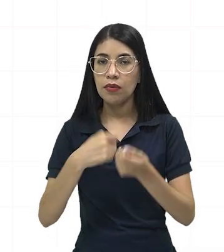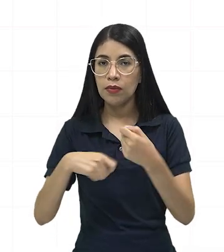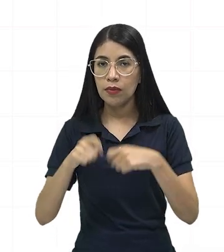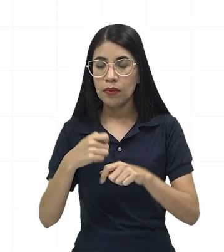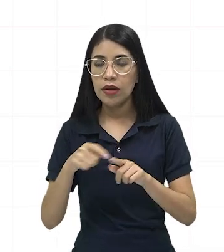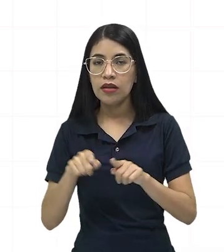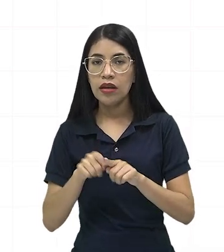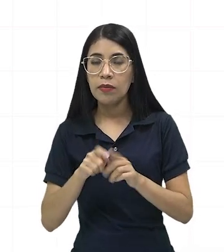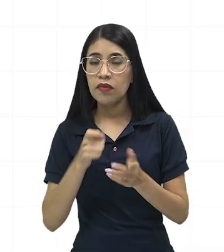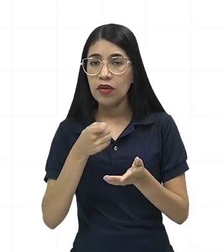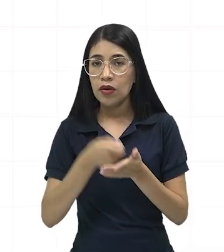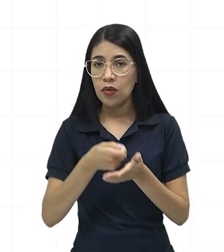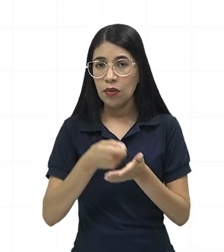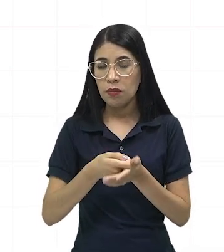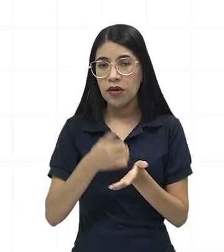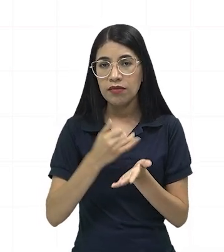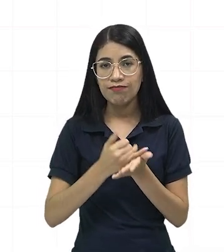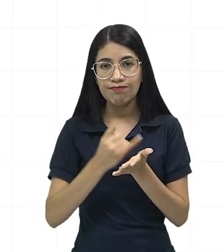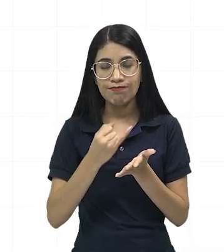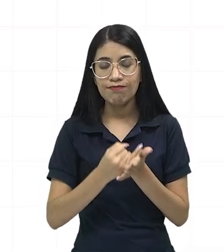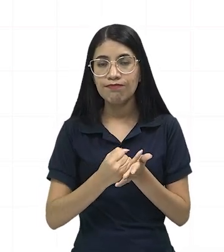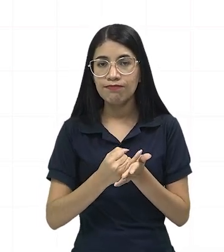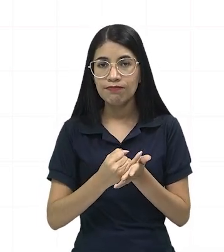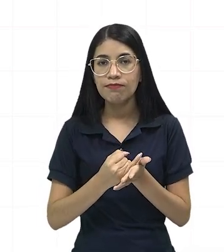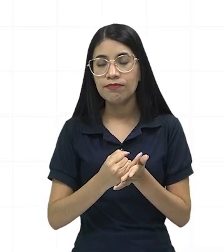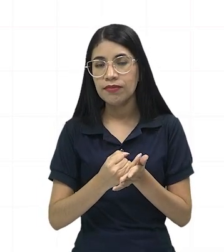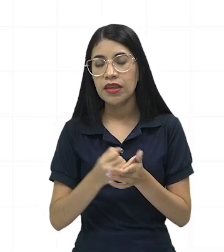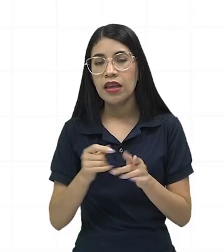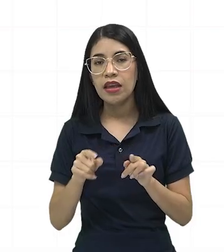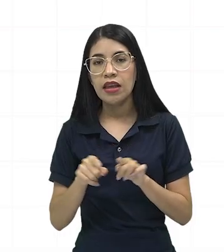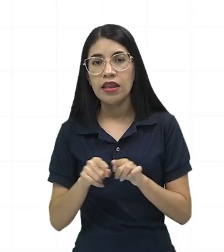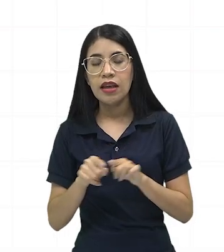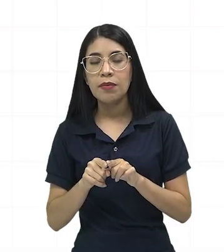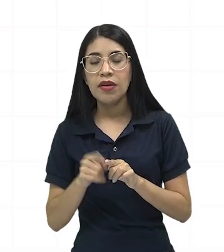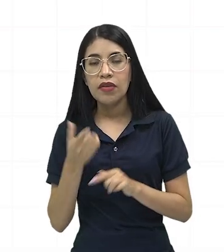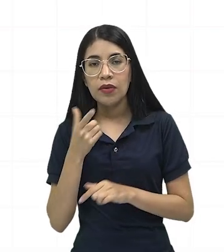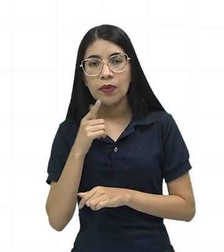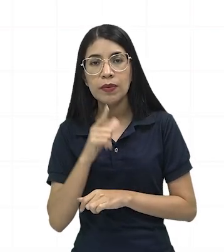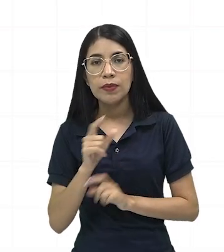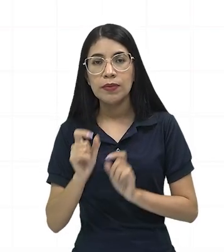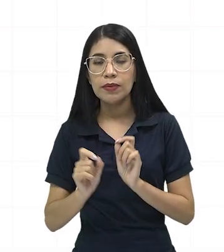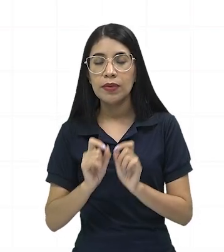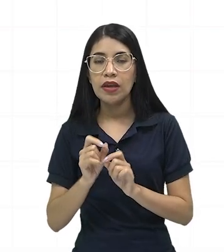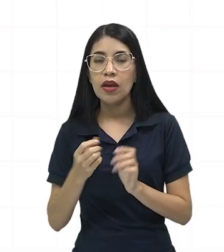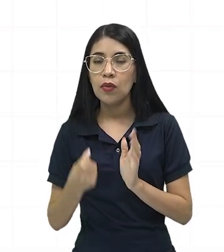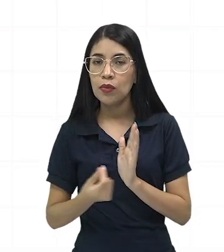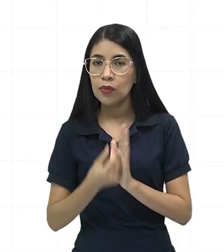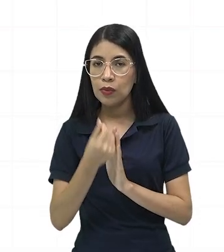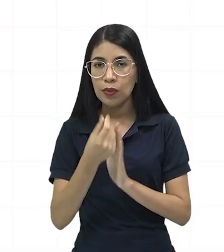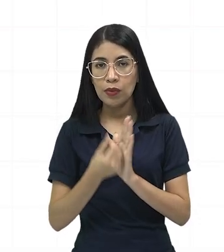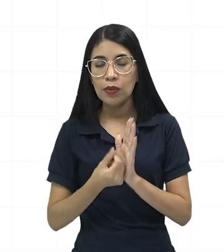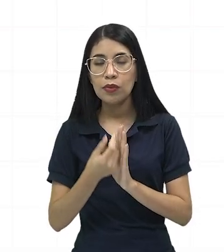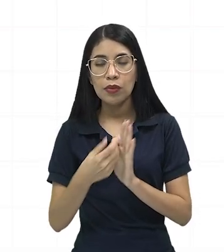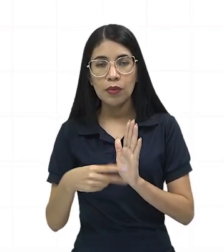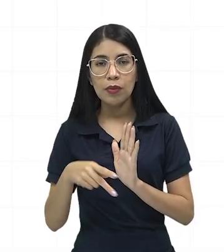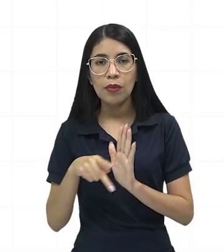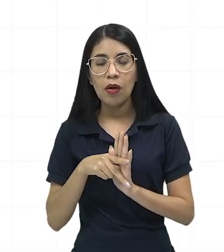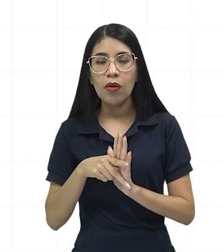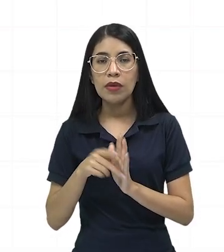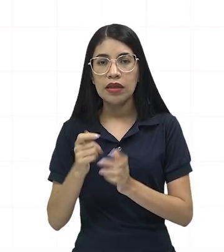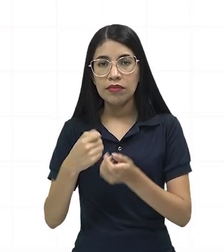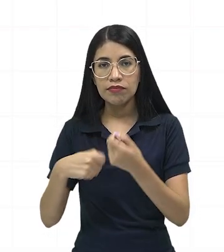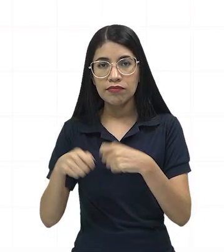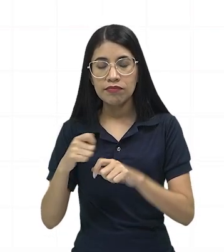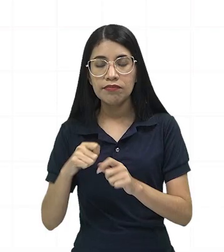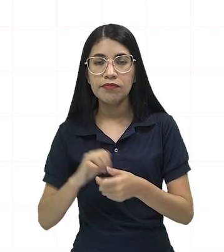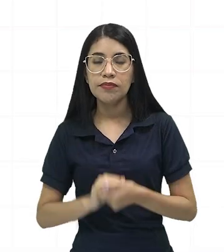vão cobrar muitos impostos, tá bom? E vão acabar obtendo aquele lucro muito próprio da